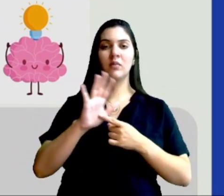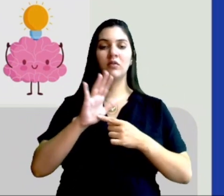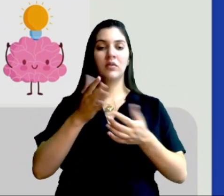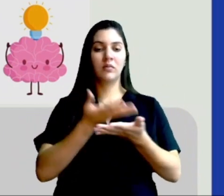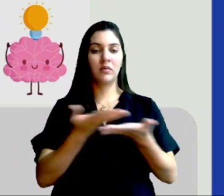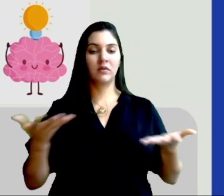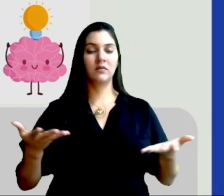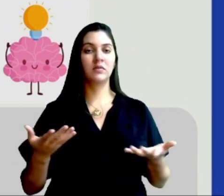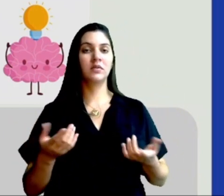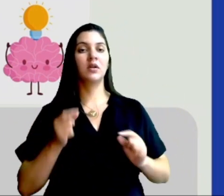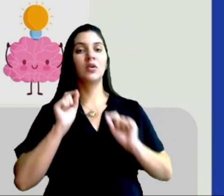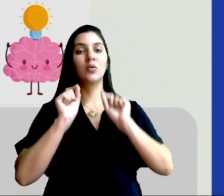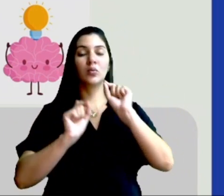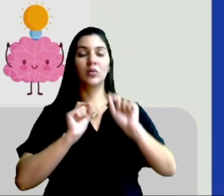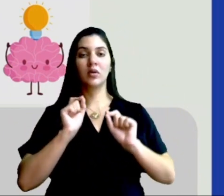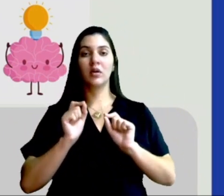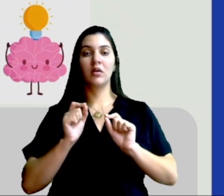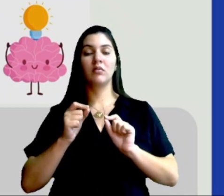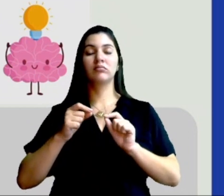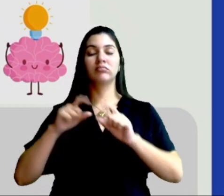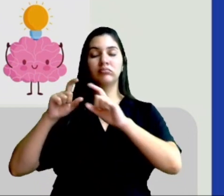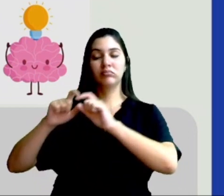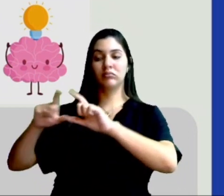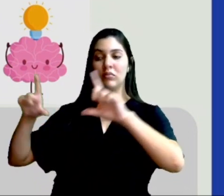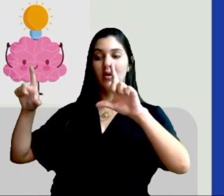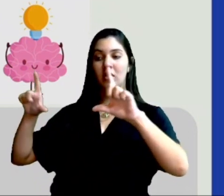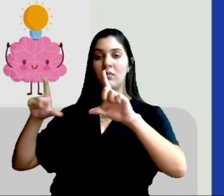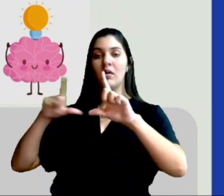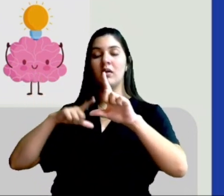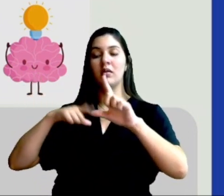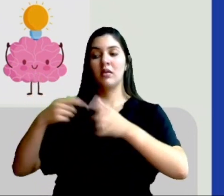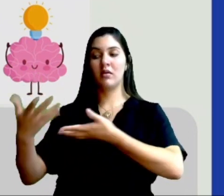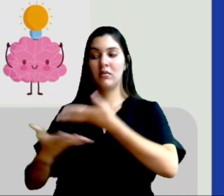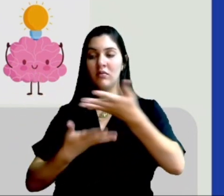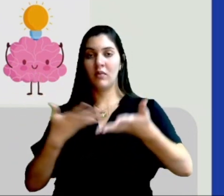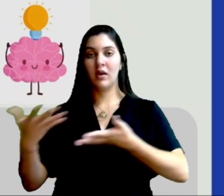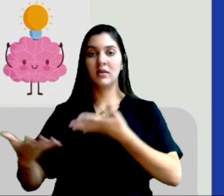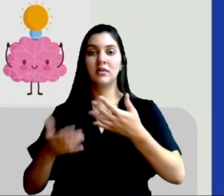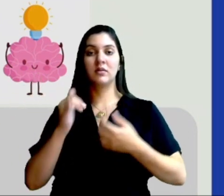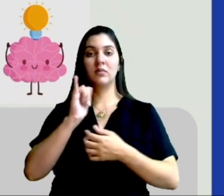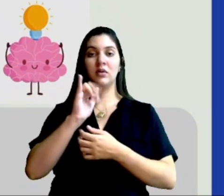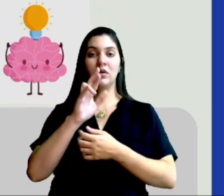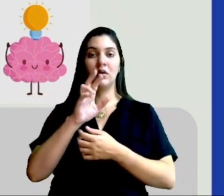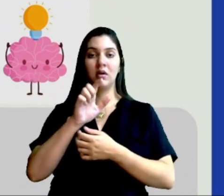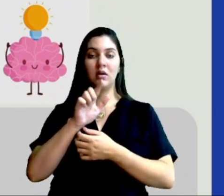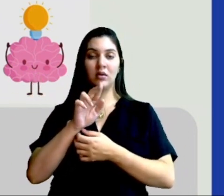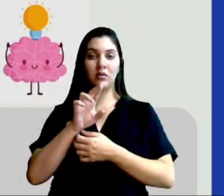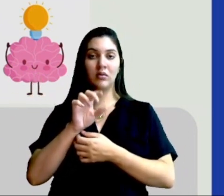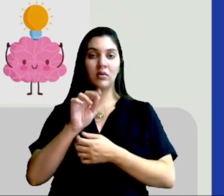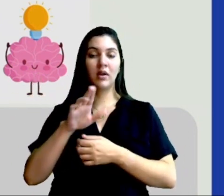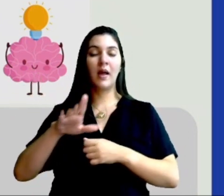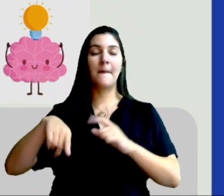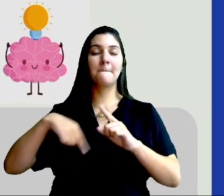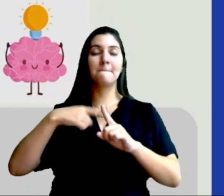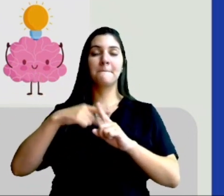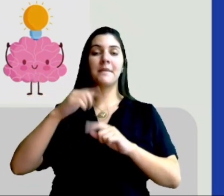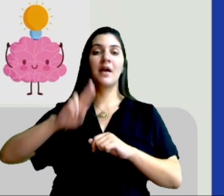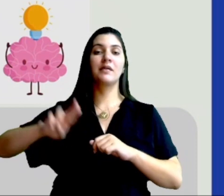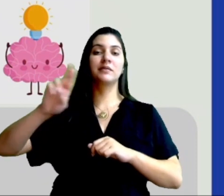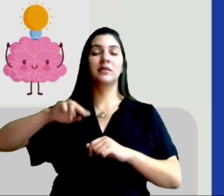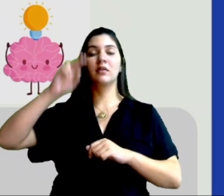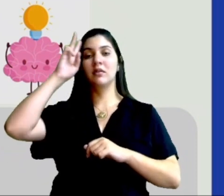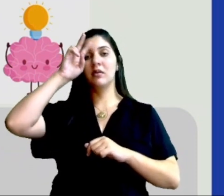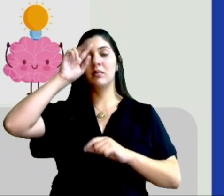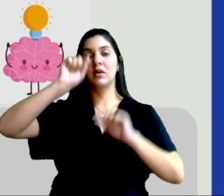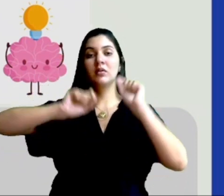vocês uma tabela com os particípios irregulares mais frequentes. Lembrando que